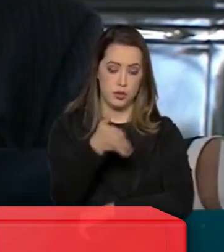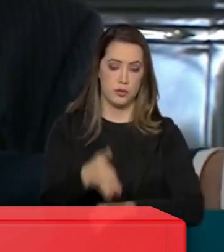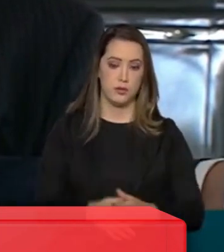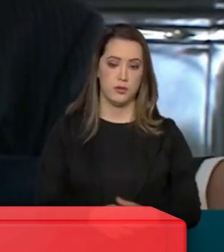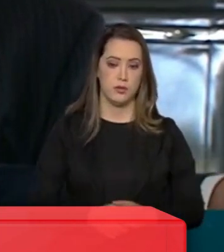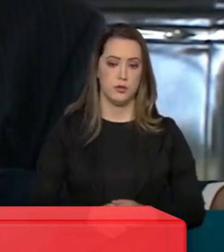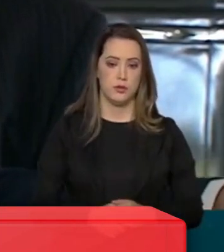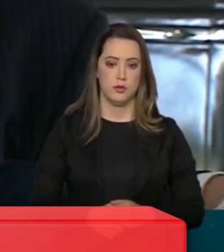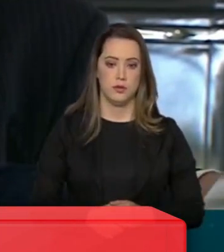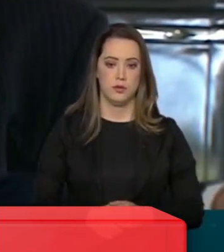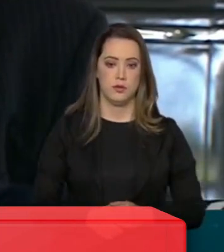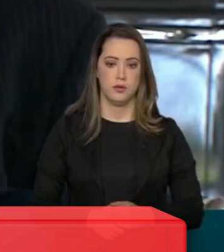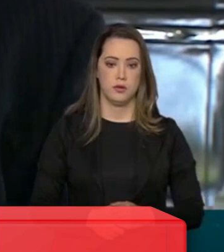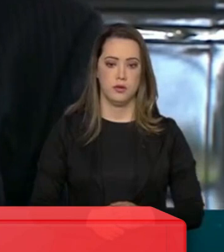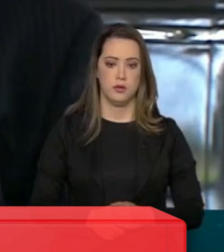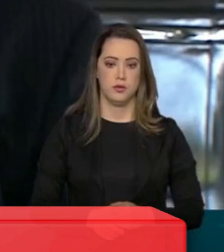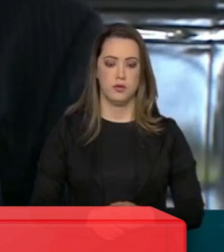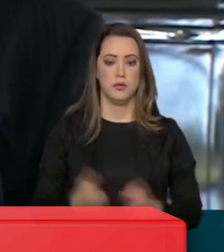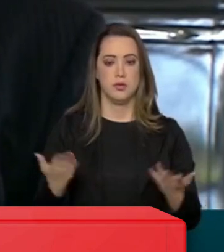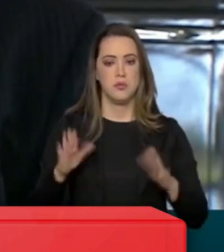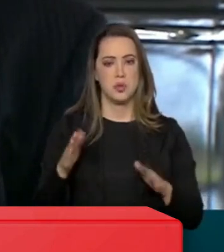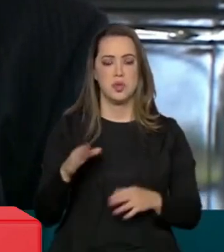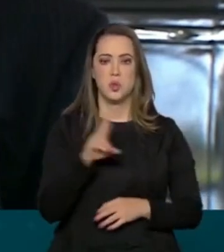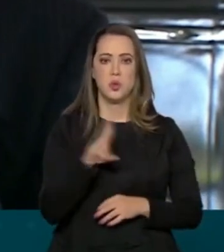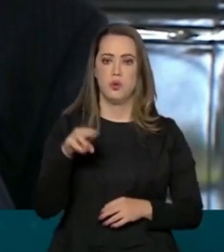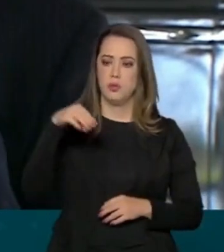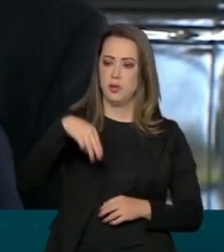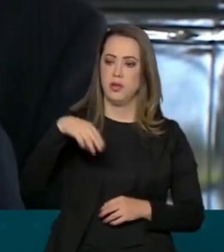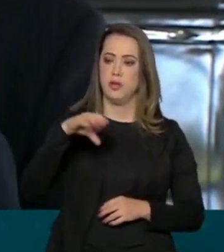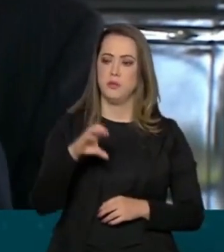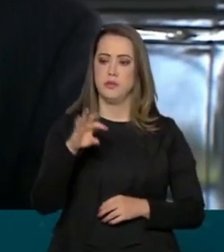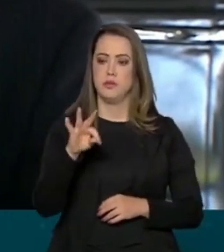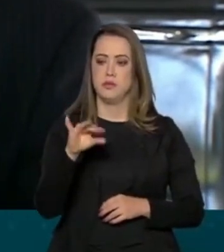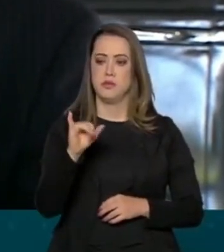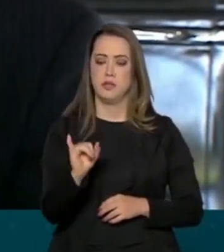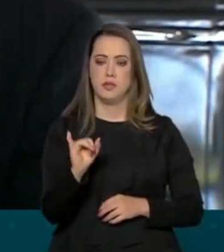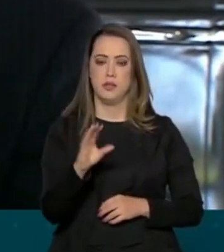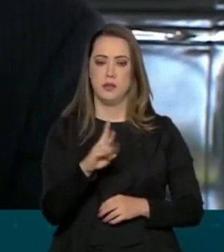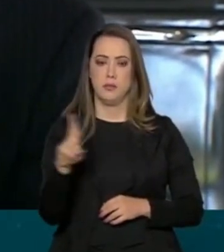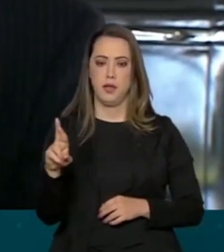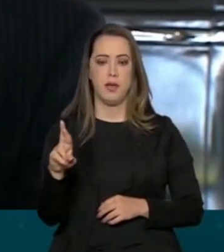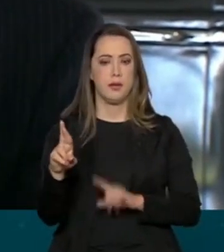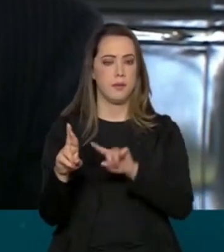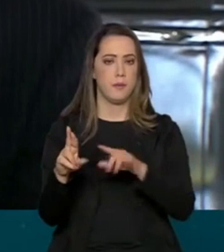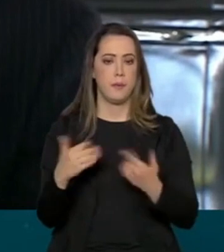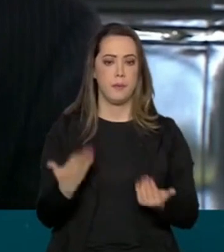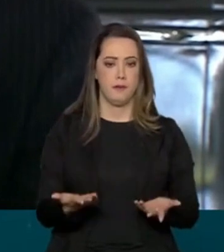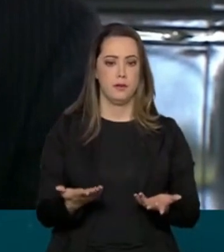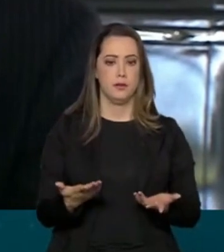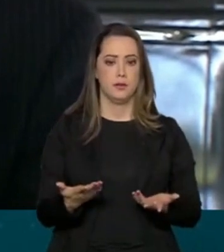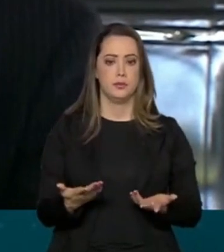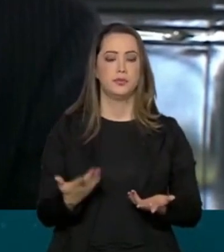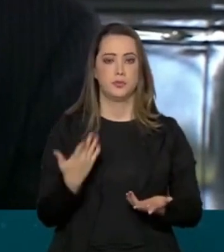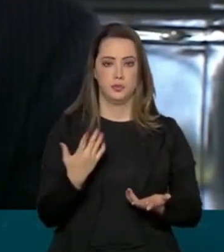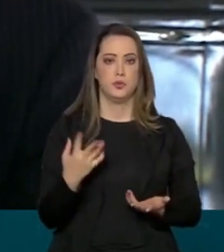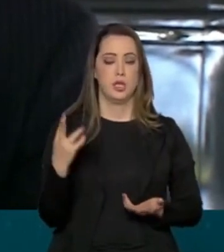Ela deve ter o nome de MCTI-BR, algo assim. Tá? Unicamp, né? Não. Ribeirão Preto. Ah, você é Ribeirão